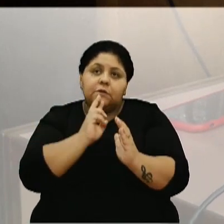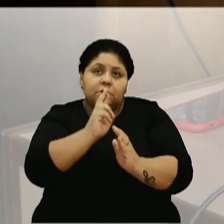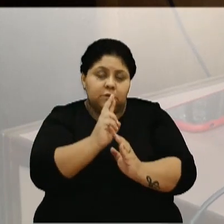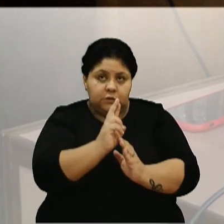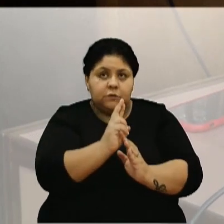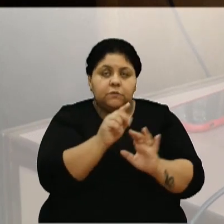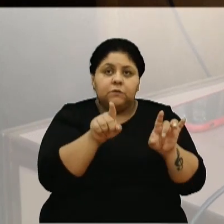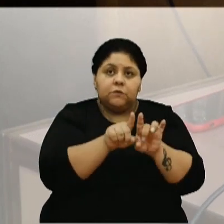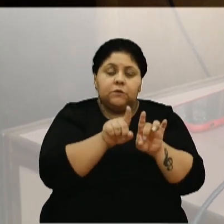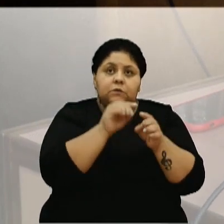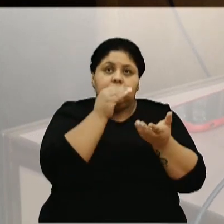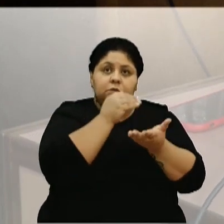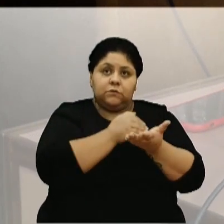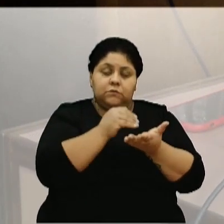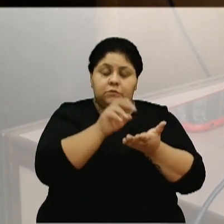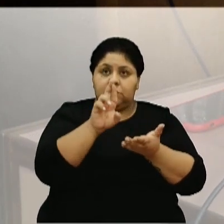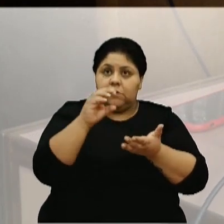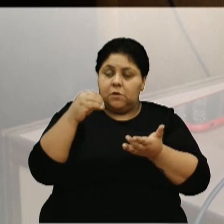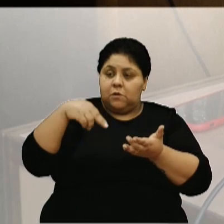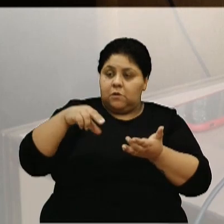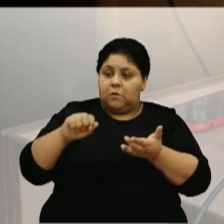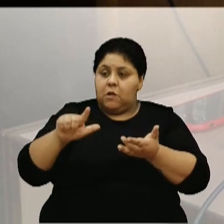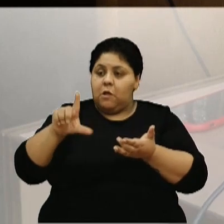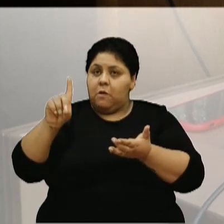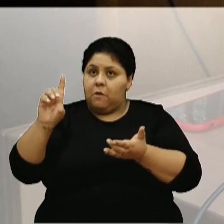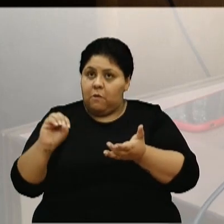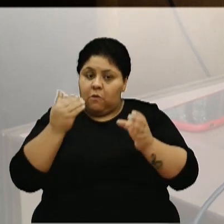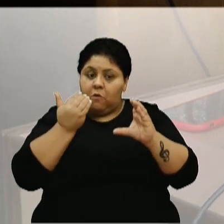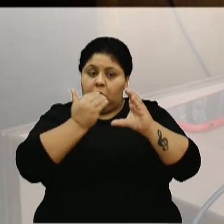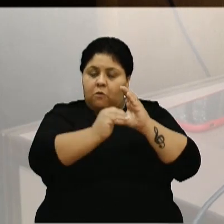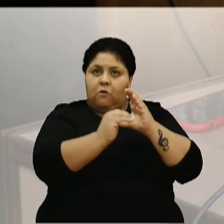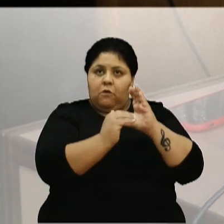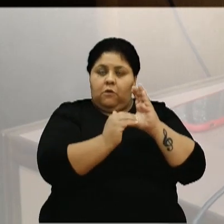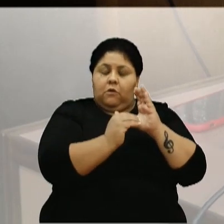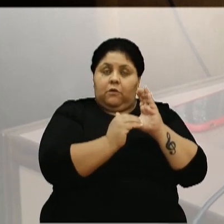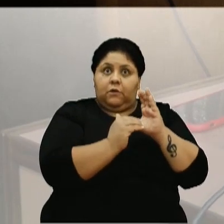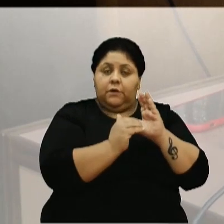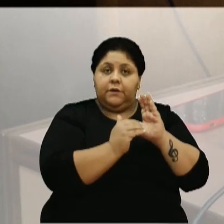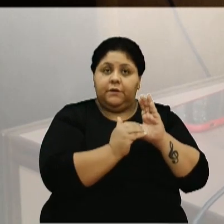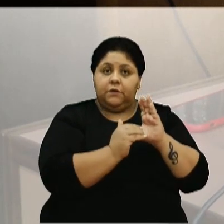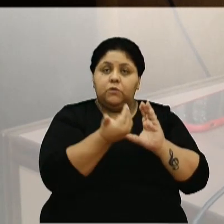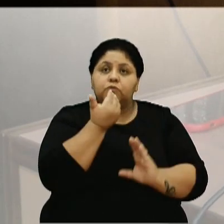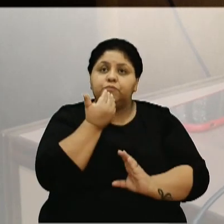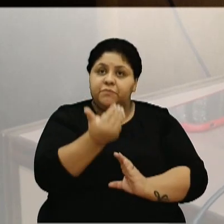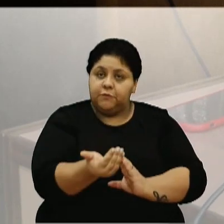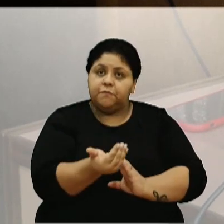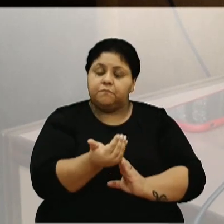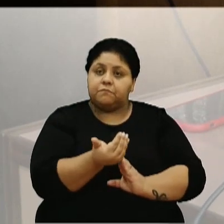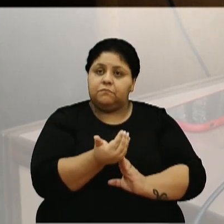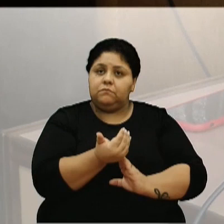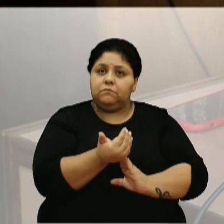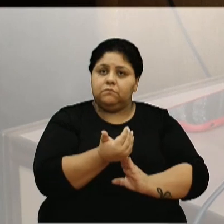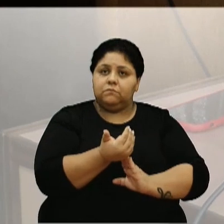pelo secretário Ronaldo Boniatti, foi encaminhado já um pedido de